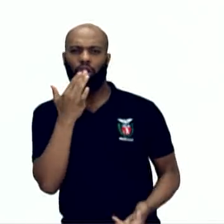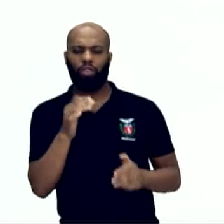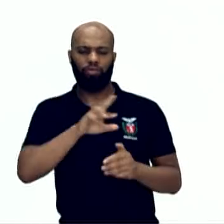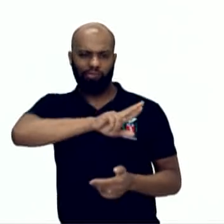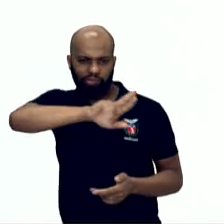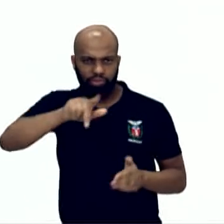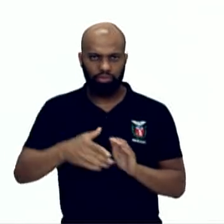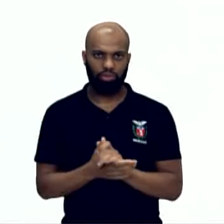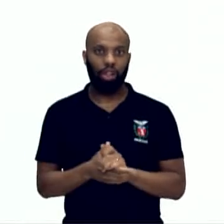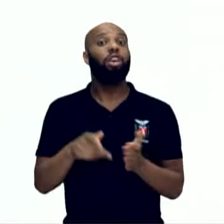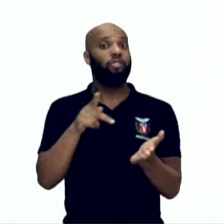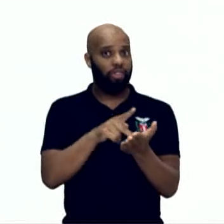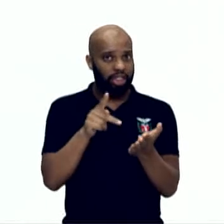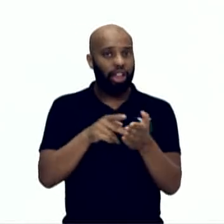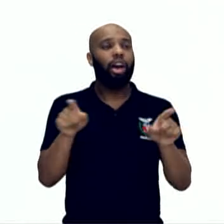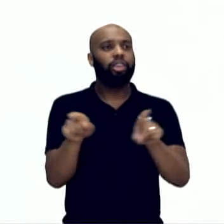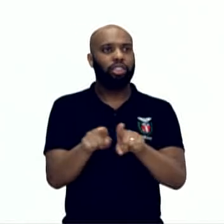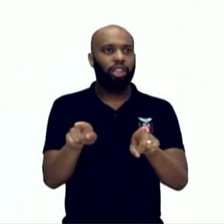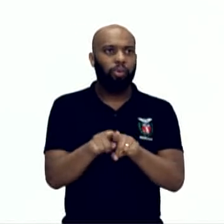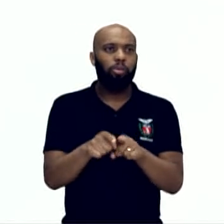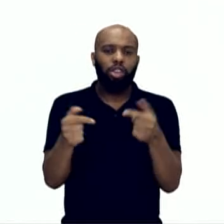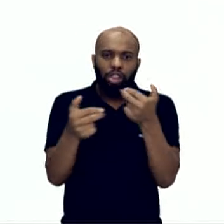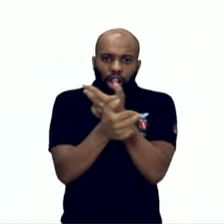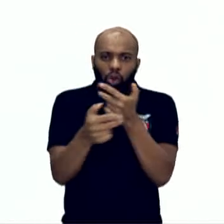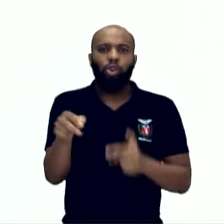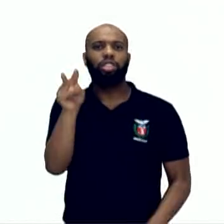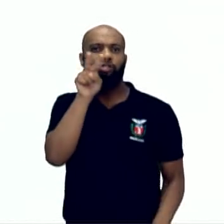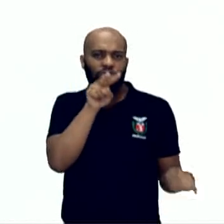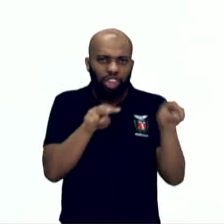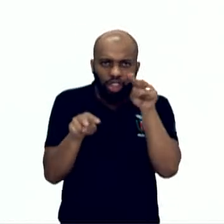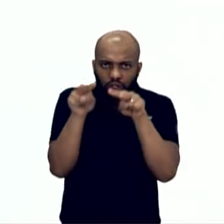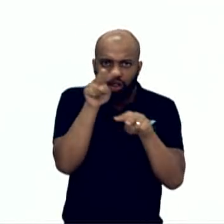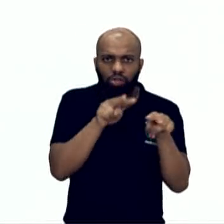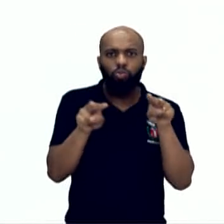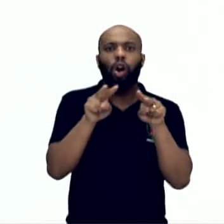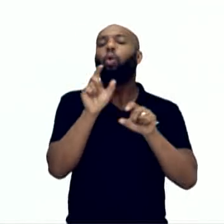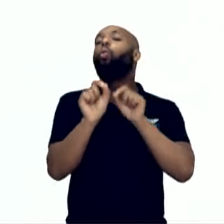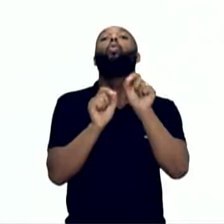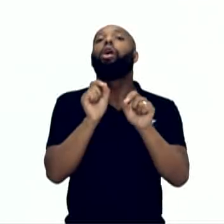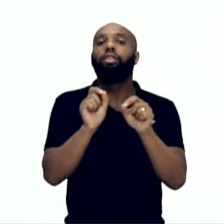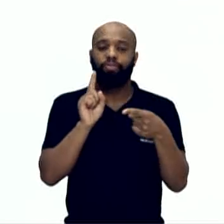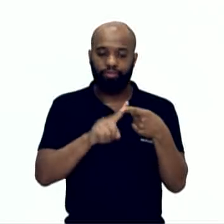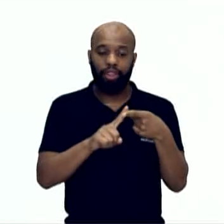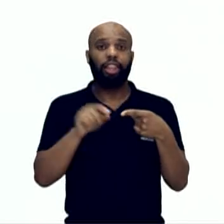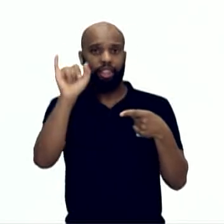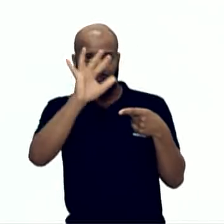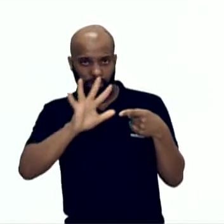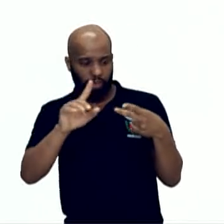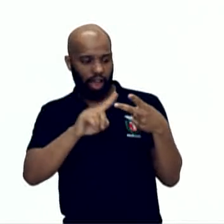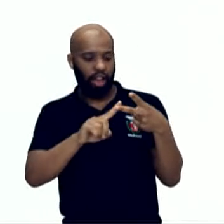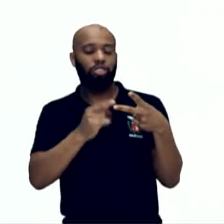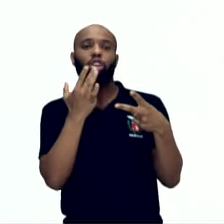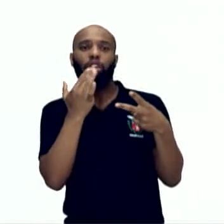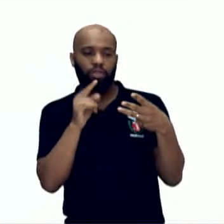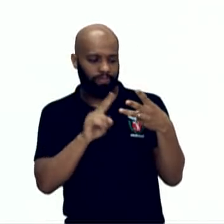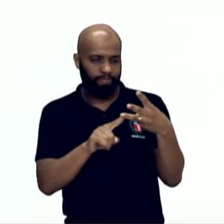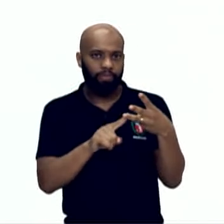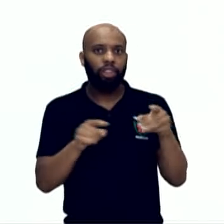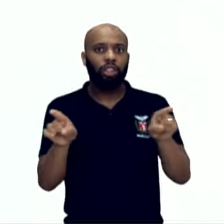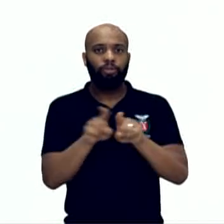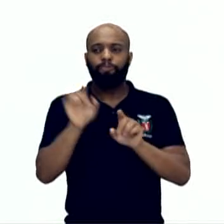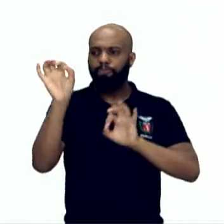é verdadeiro que os recursos visuais e gráficos são o quê? As imagens, as cores